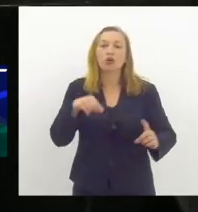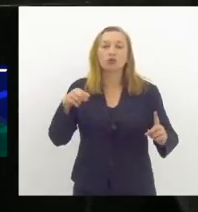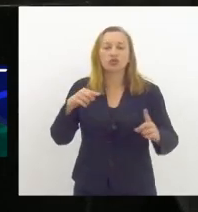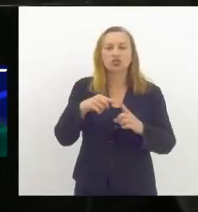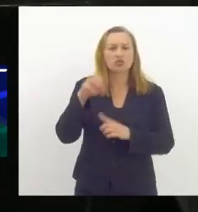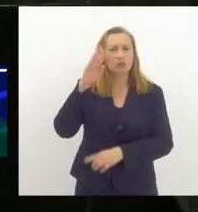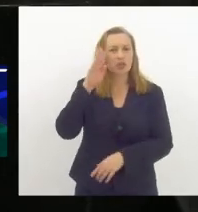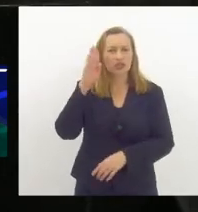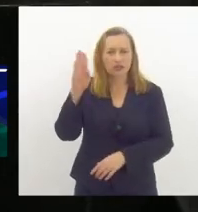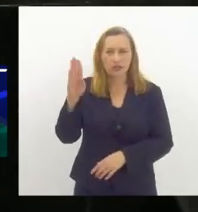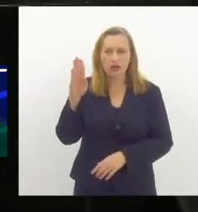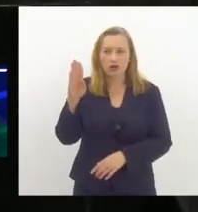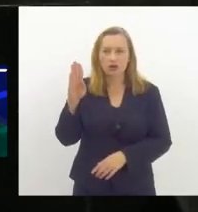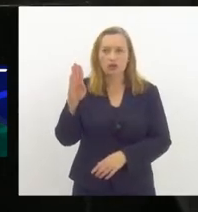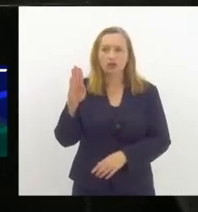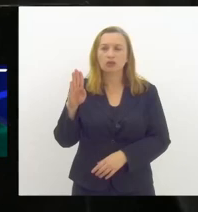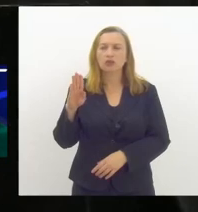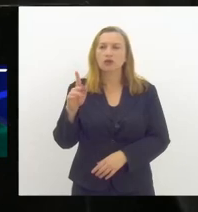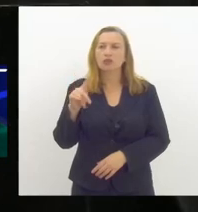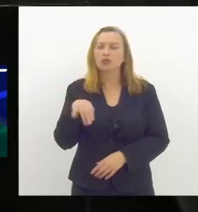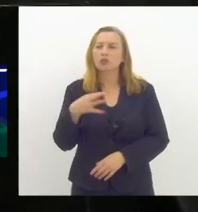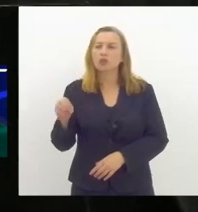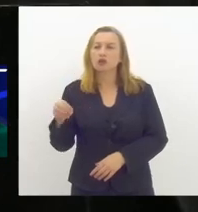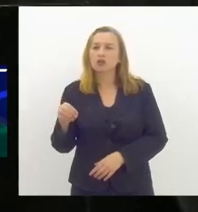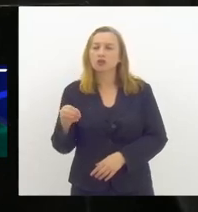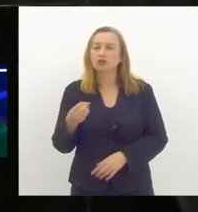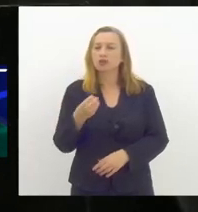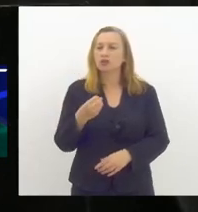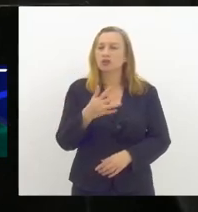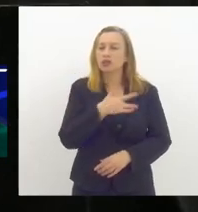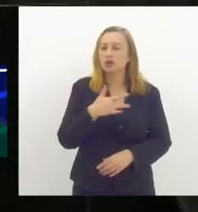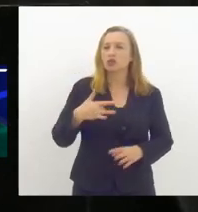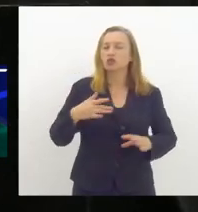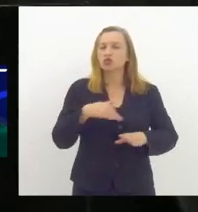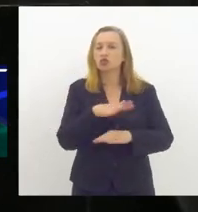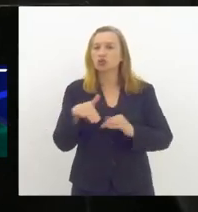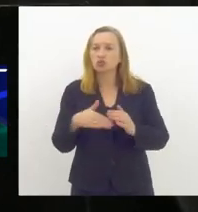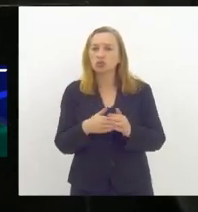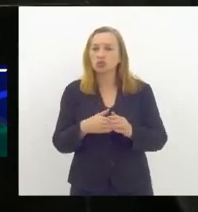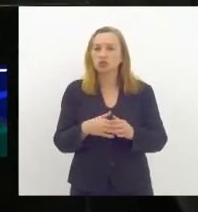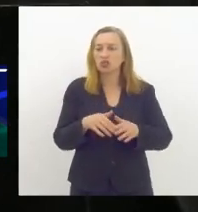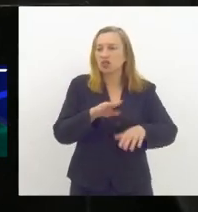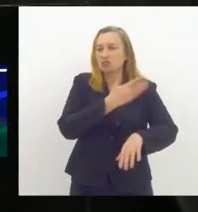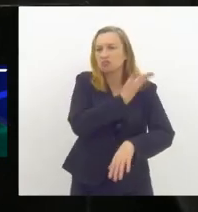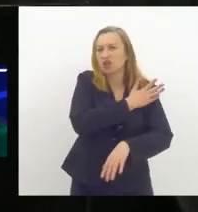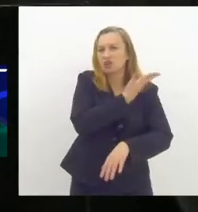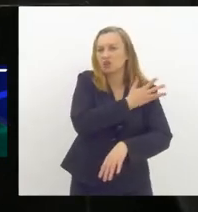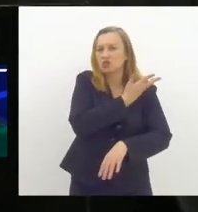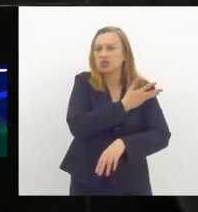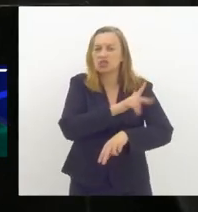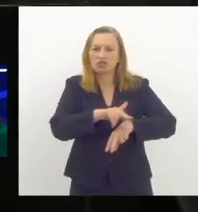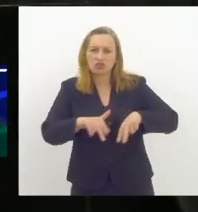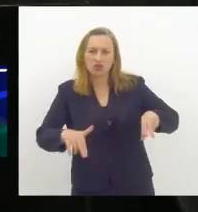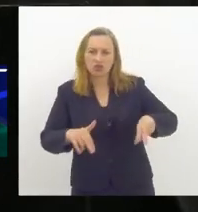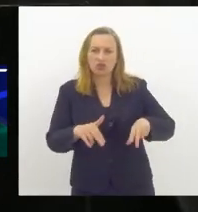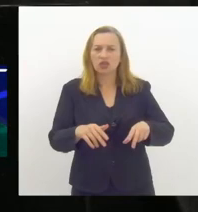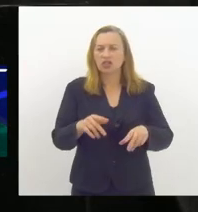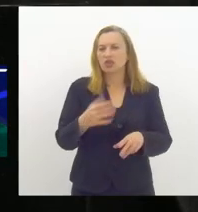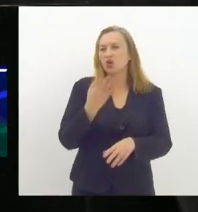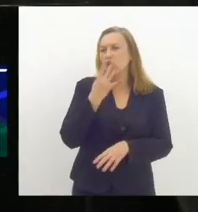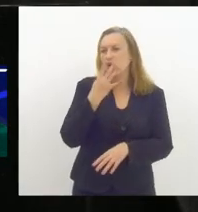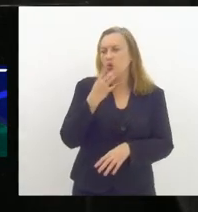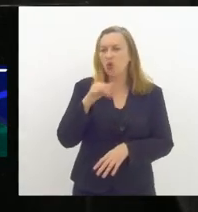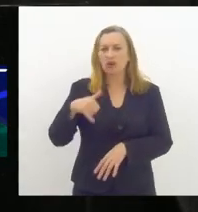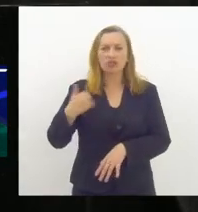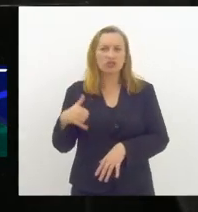objetivos fundamentais a promoção do bem-estar de todos sem preconceitos de origem raça sexo cor